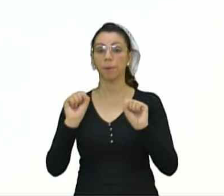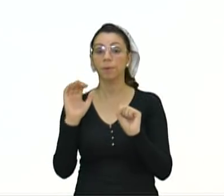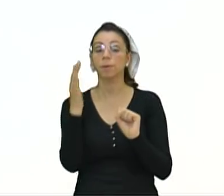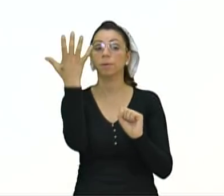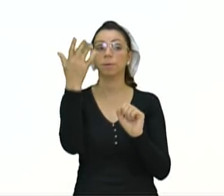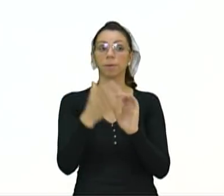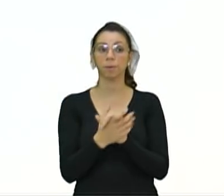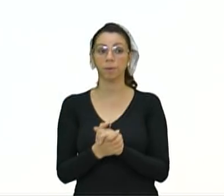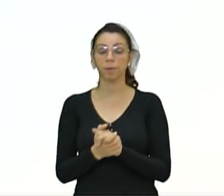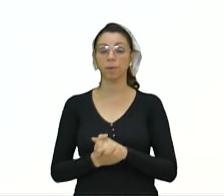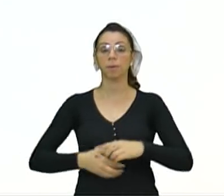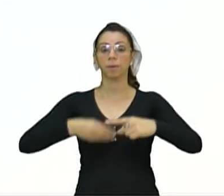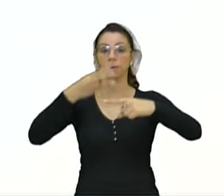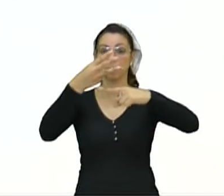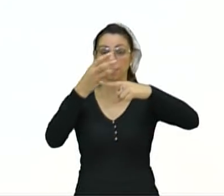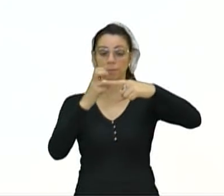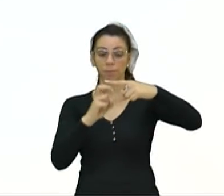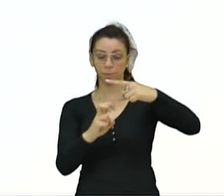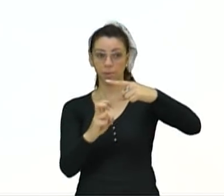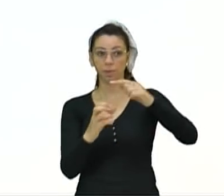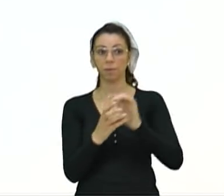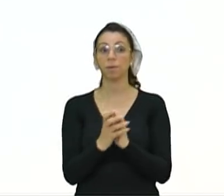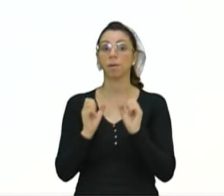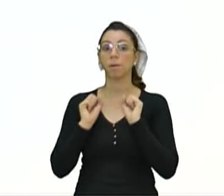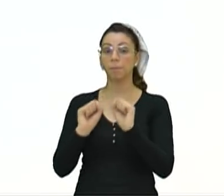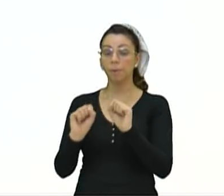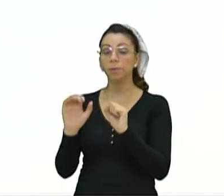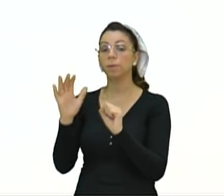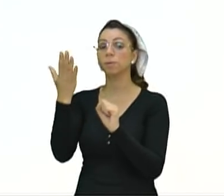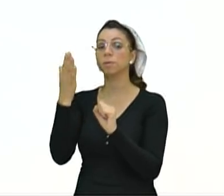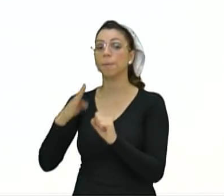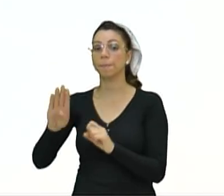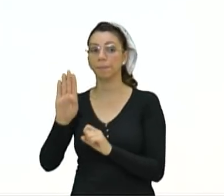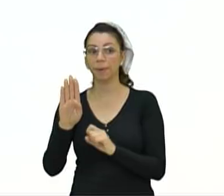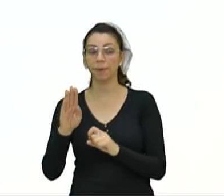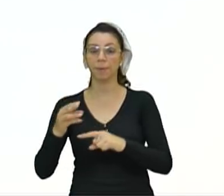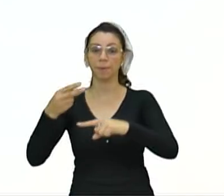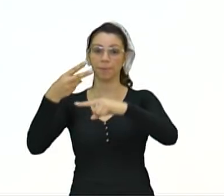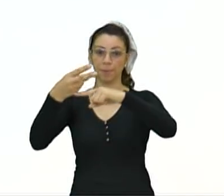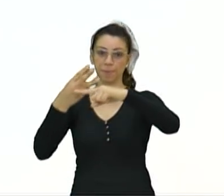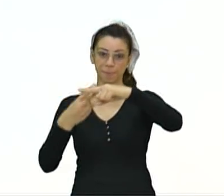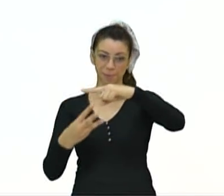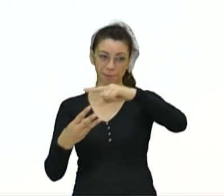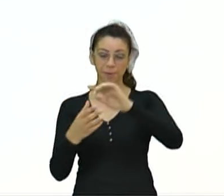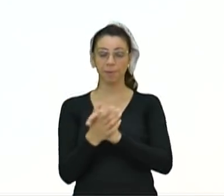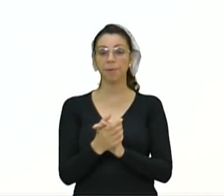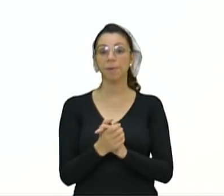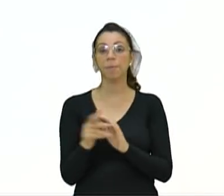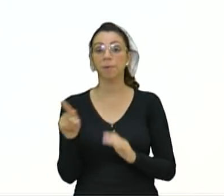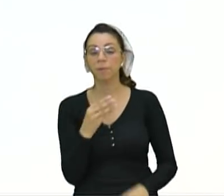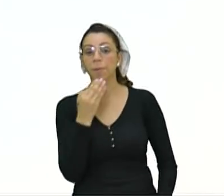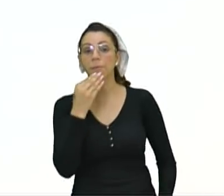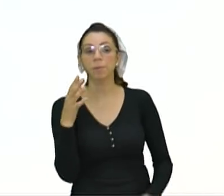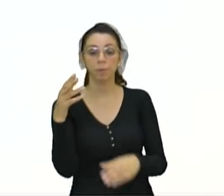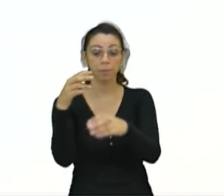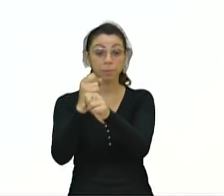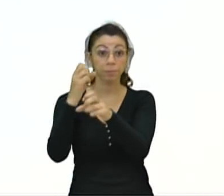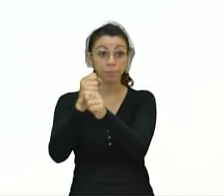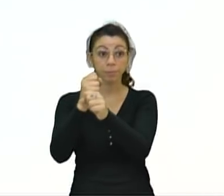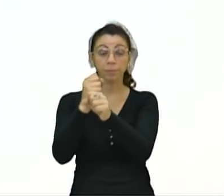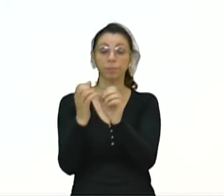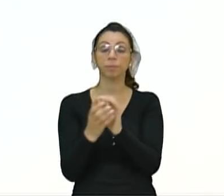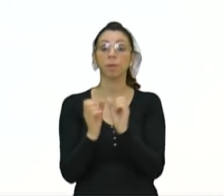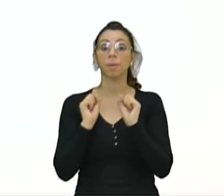é 3 sobre 5 e a probabilidade de ocorrer B é 2 sobre 3. Então, a professora vai pedir para vocês calcularem ali